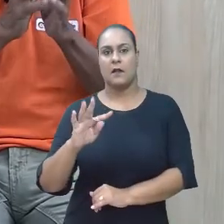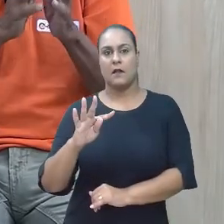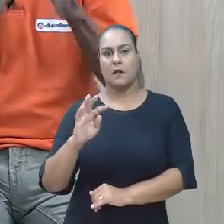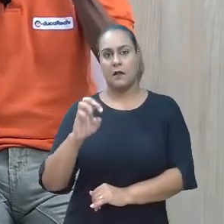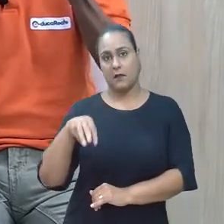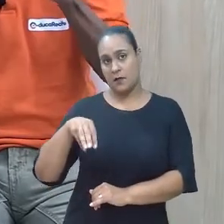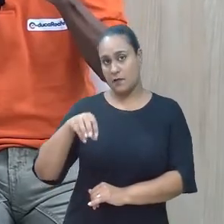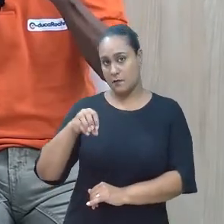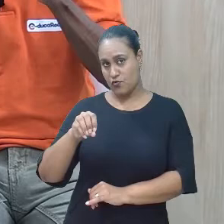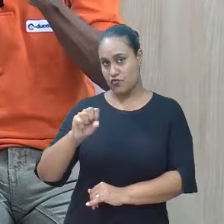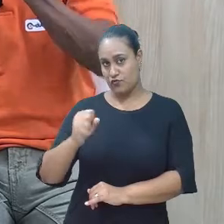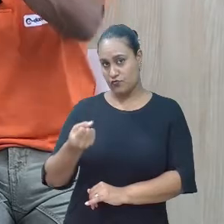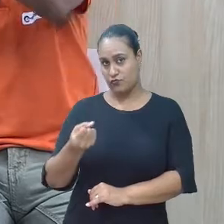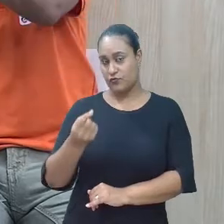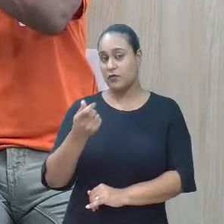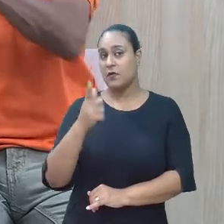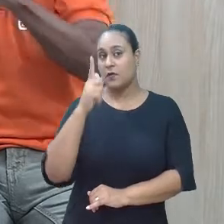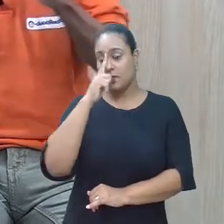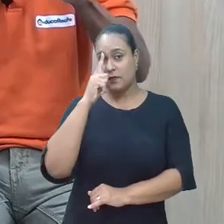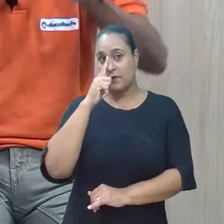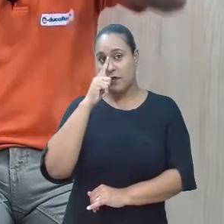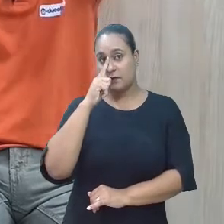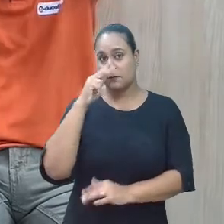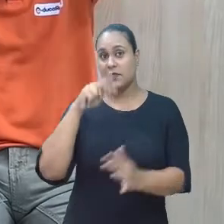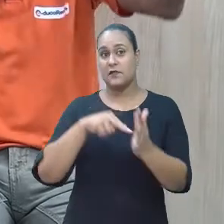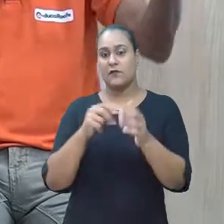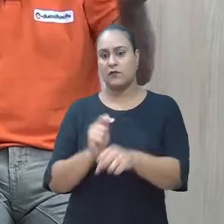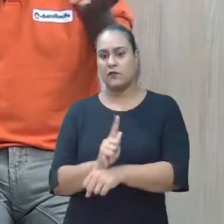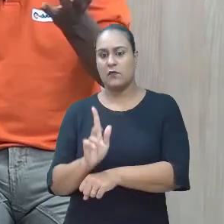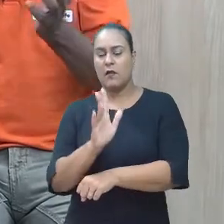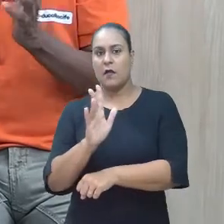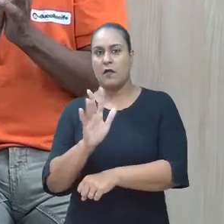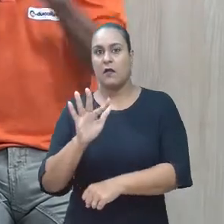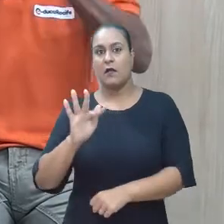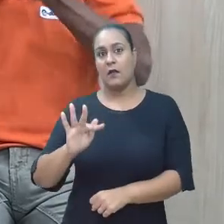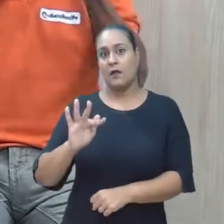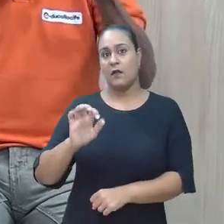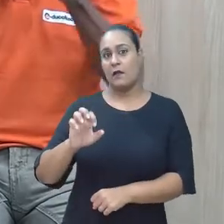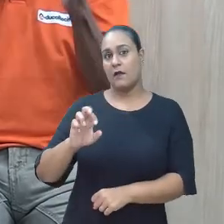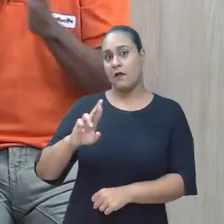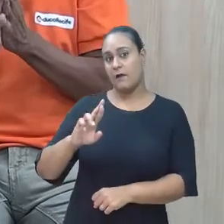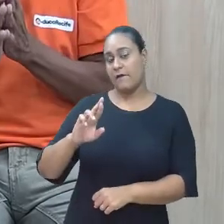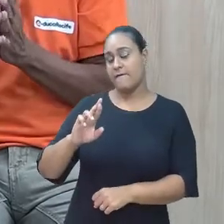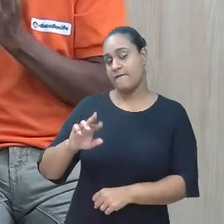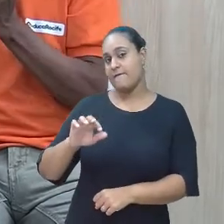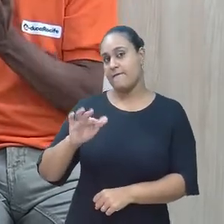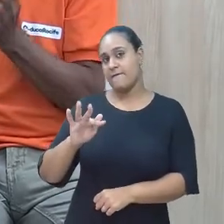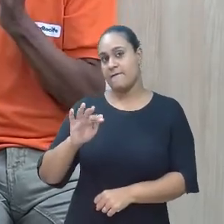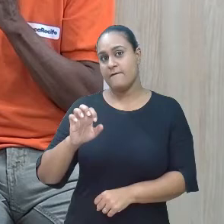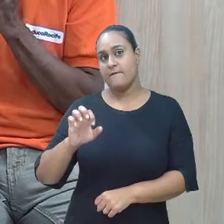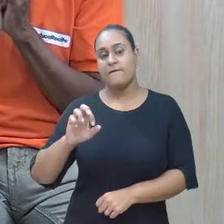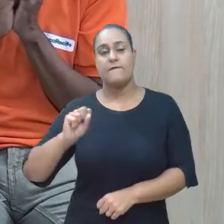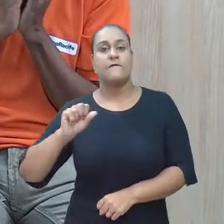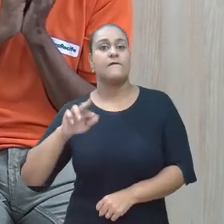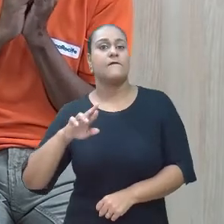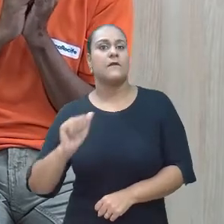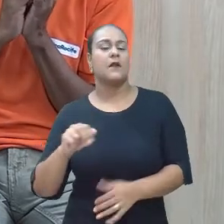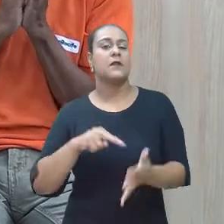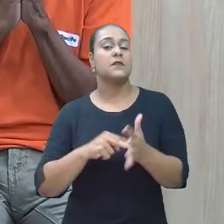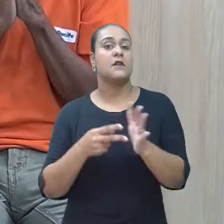grego, átomos, tá? Gases, esfera, planeta. Então, quando eu junto essas duas palavras, professor, aí eu